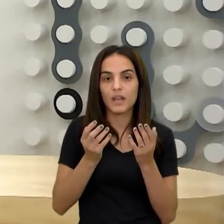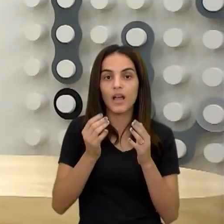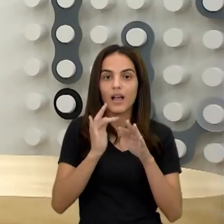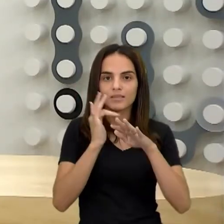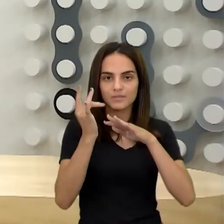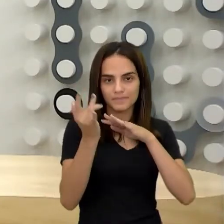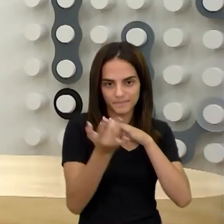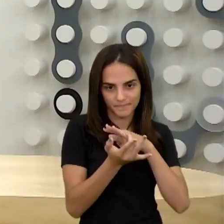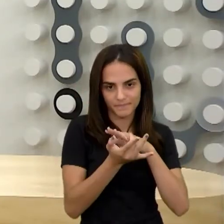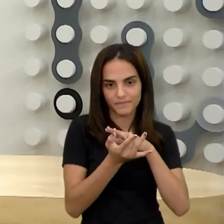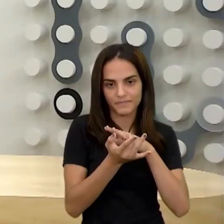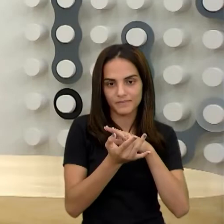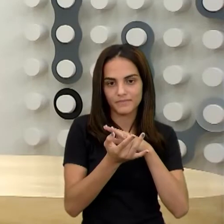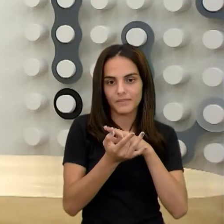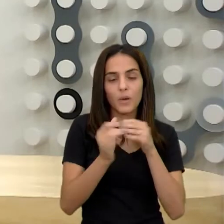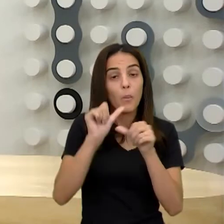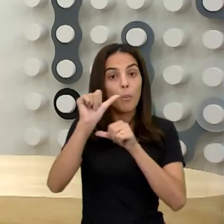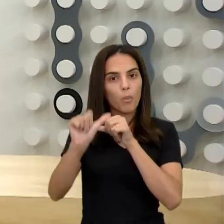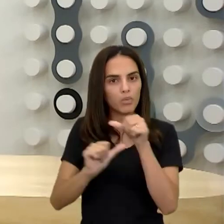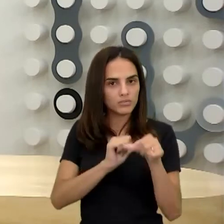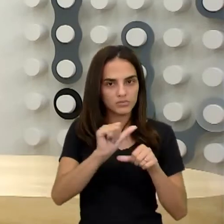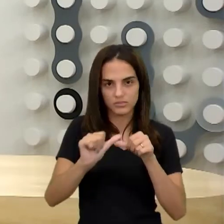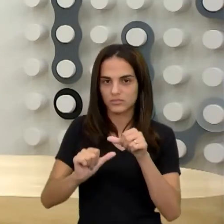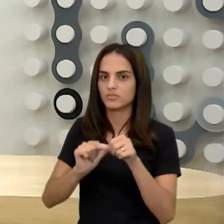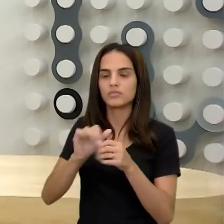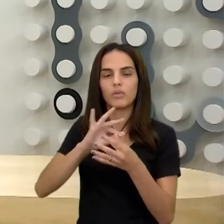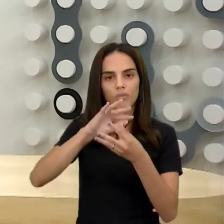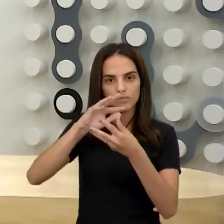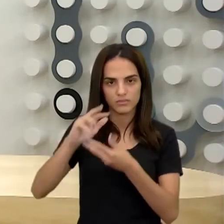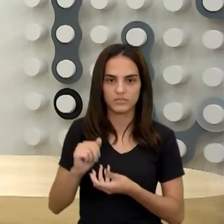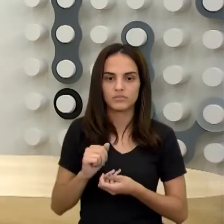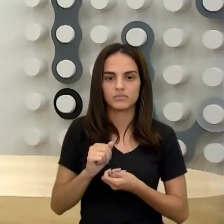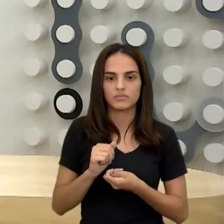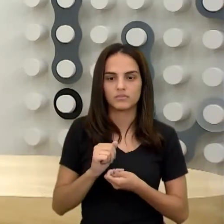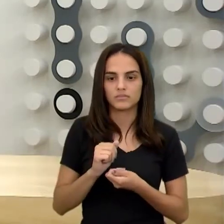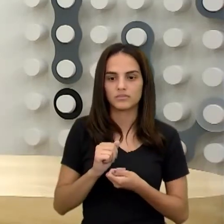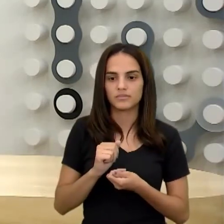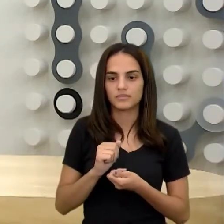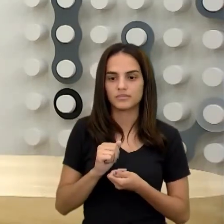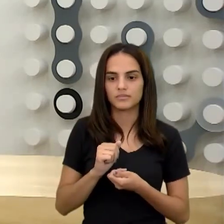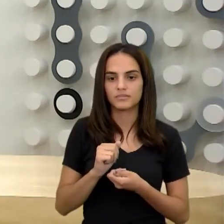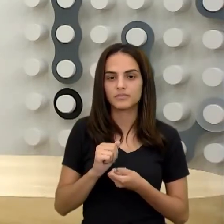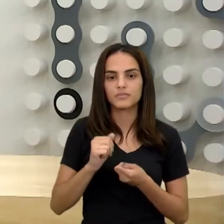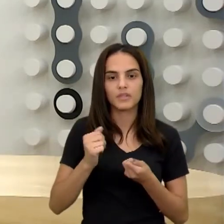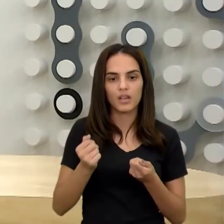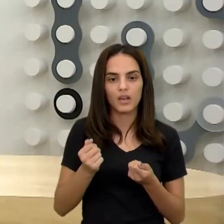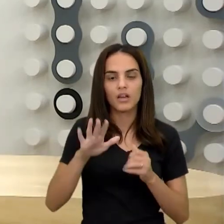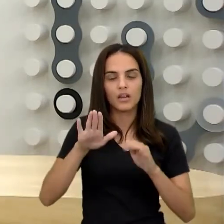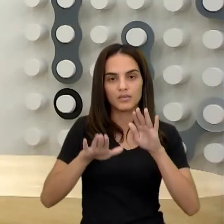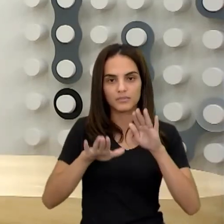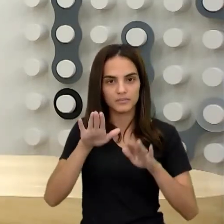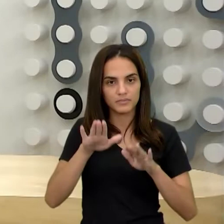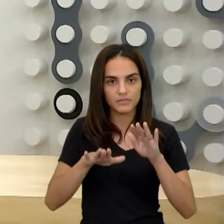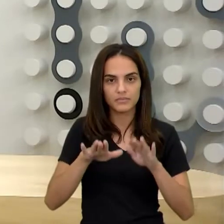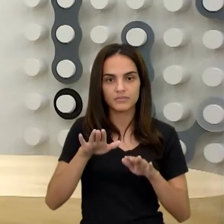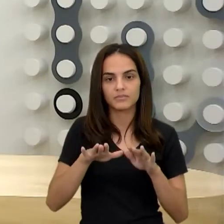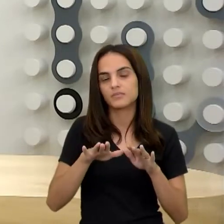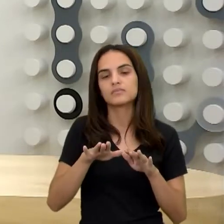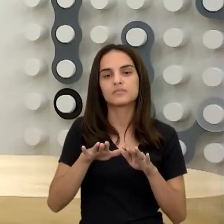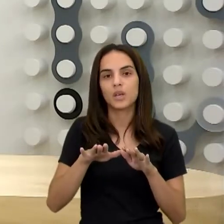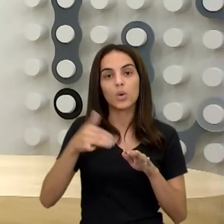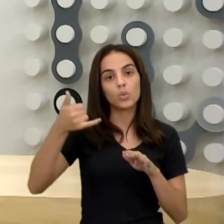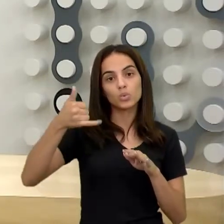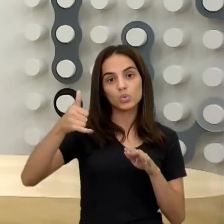redes sociais, mudou o mundo e que, de alguma forma,